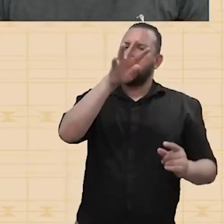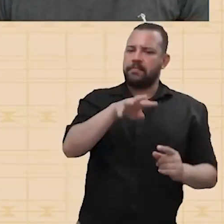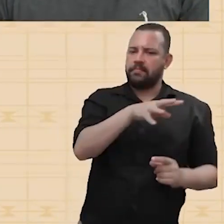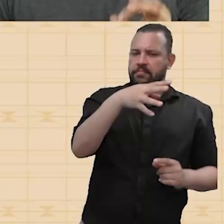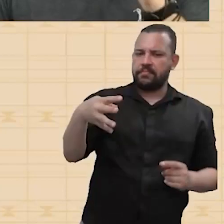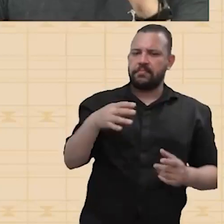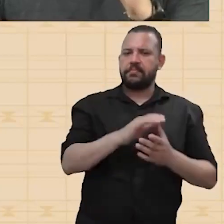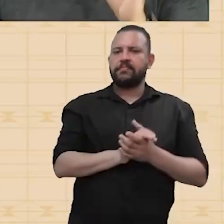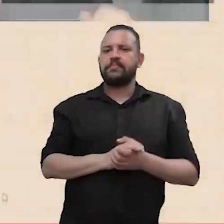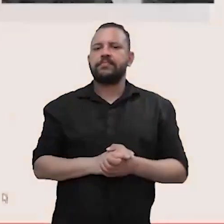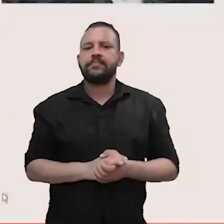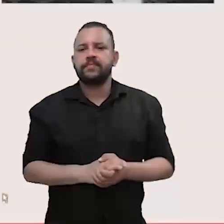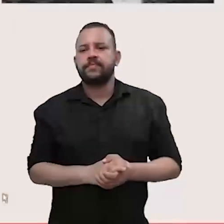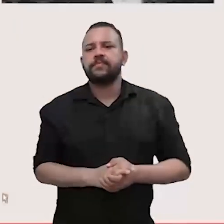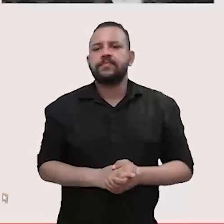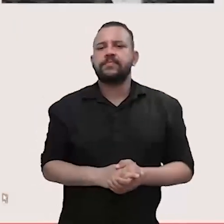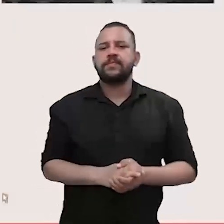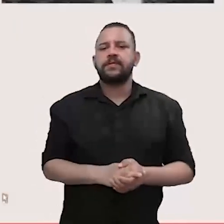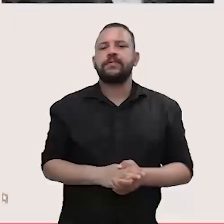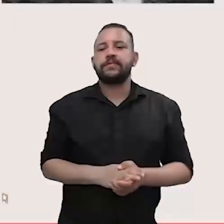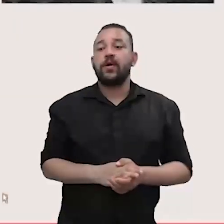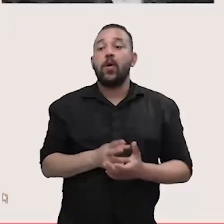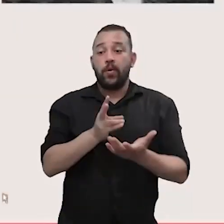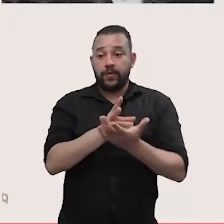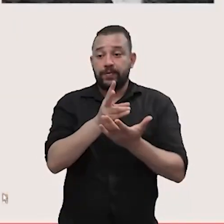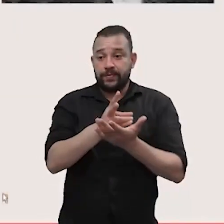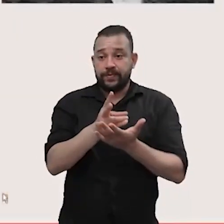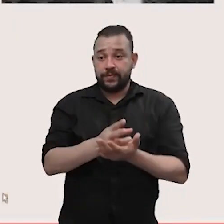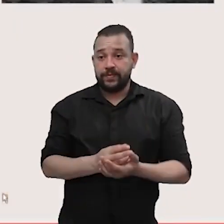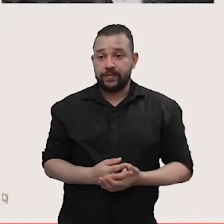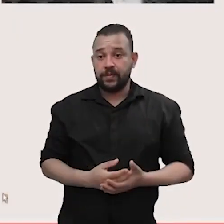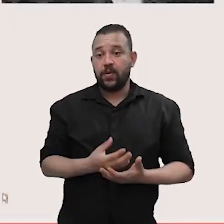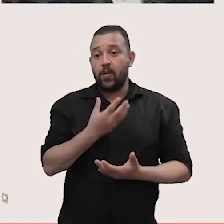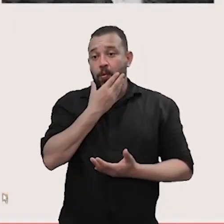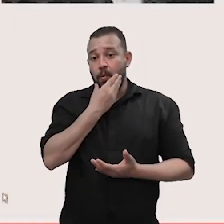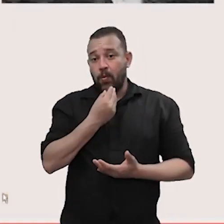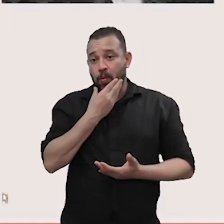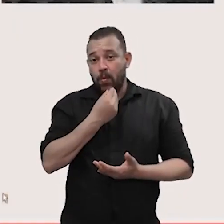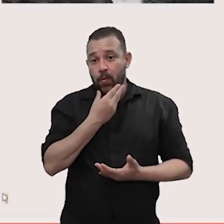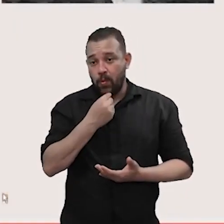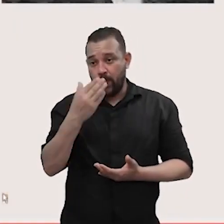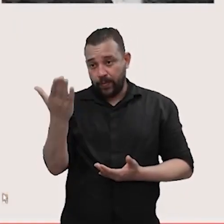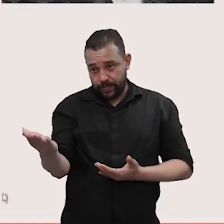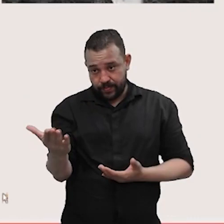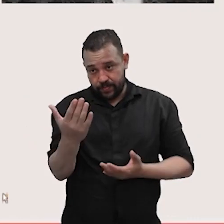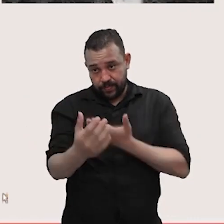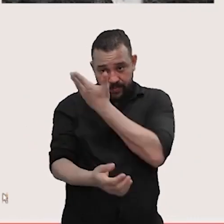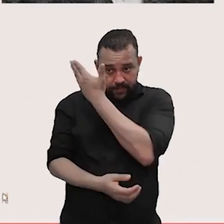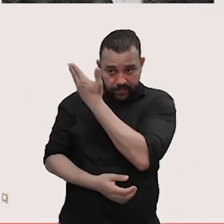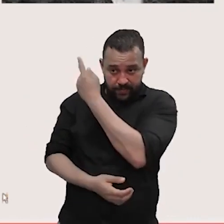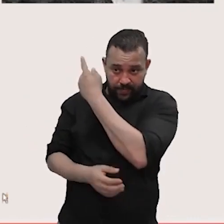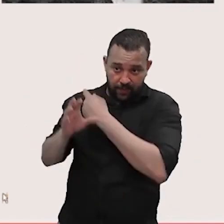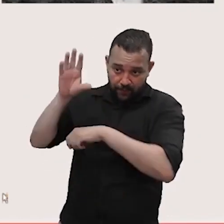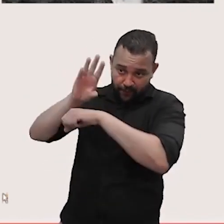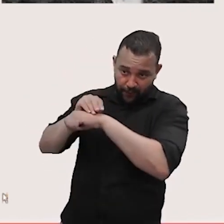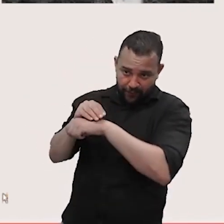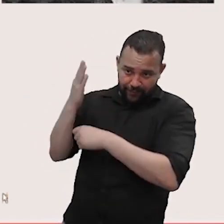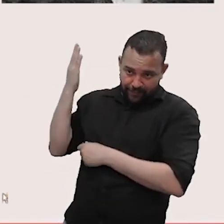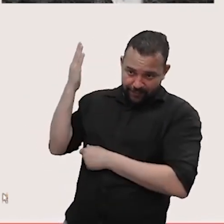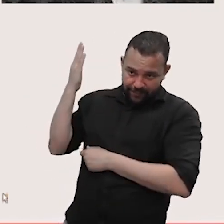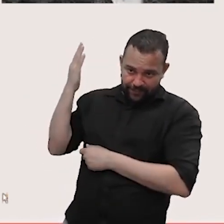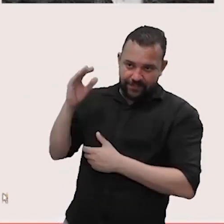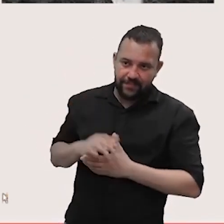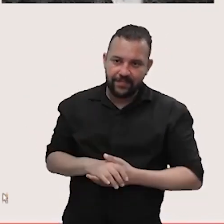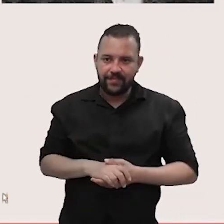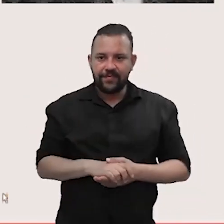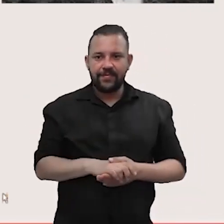bem? Mas, dando continuidade, ainda aí Mendeleev, vamos deixar a foto dele aí, né, como o pai da tabela, olhando aí pra gente aí, olá, estão falando da tabela